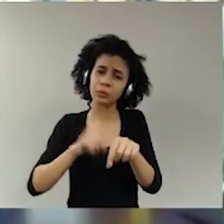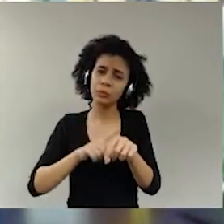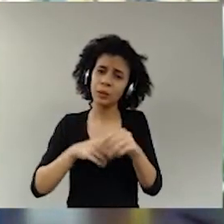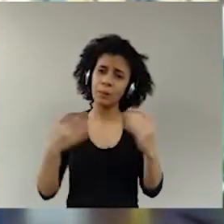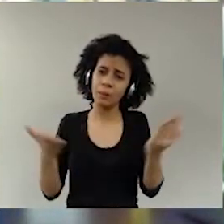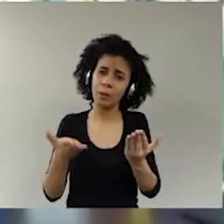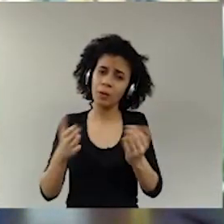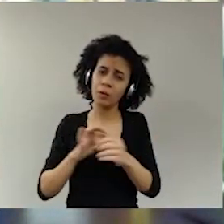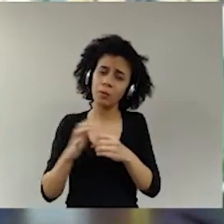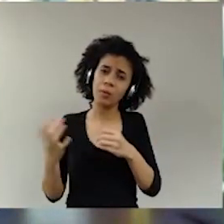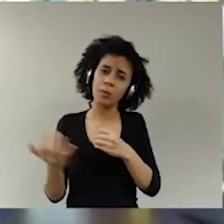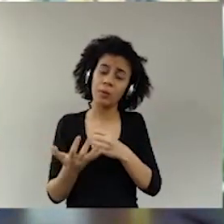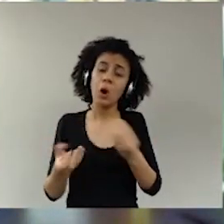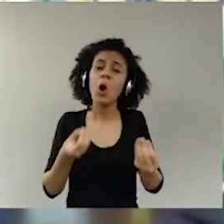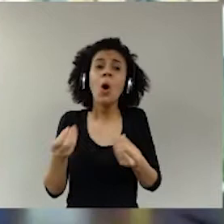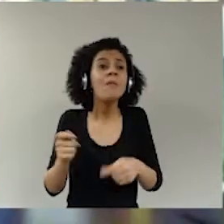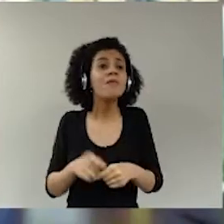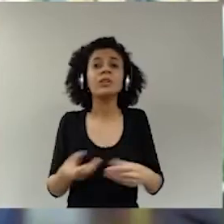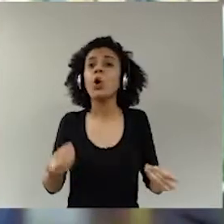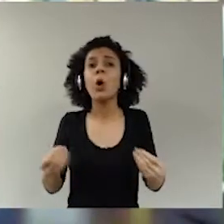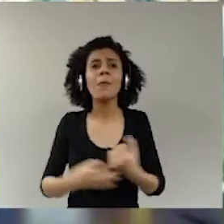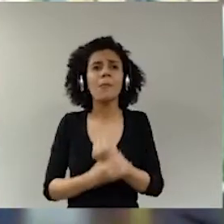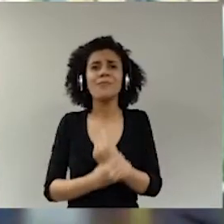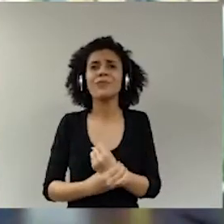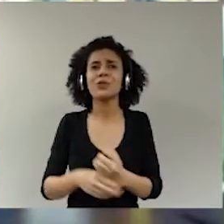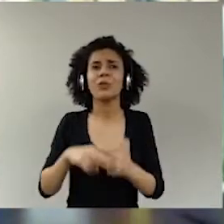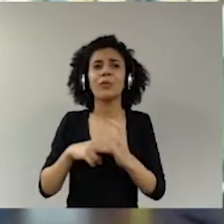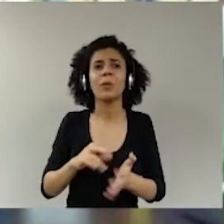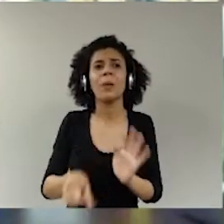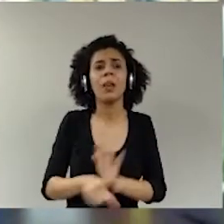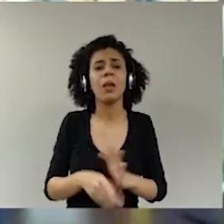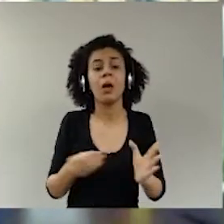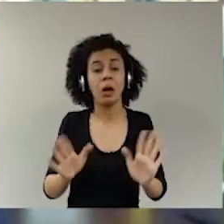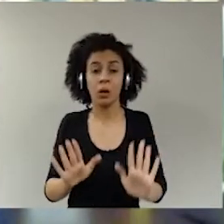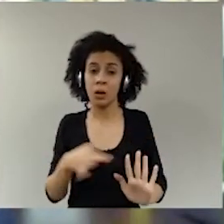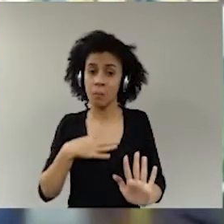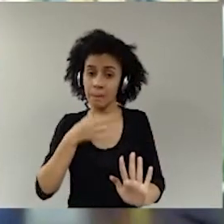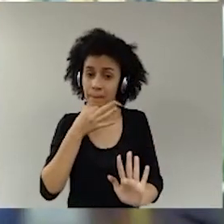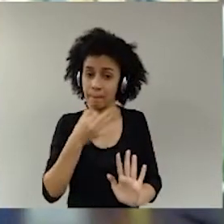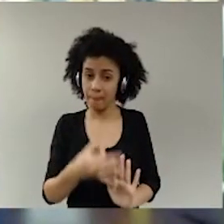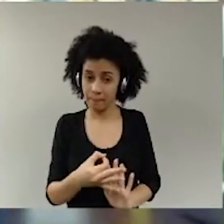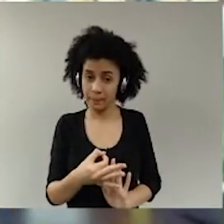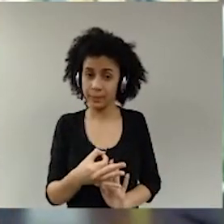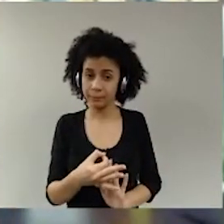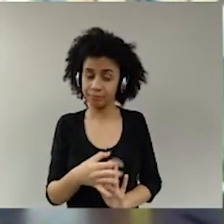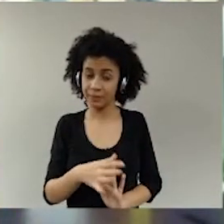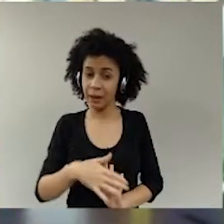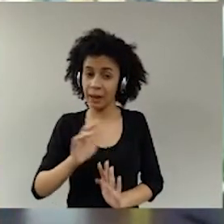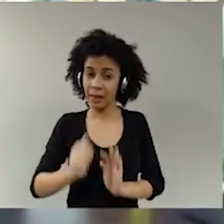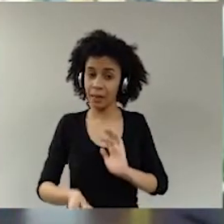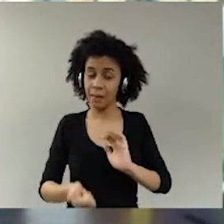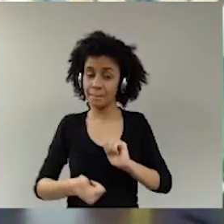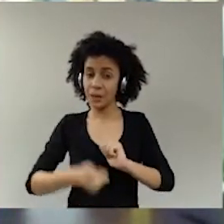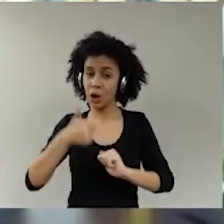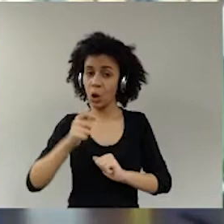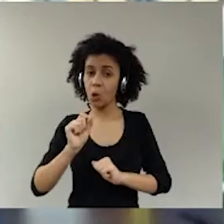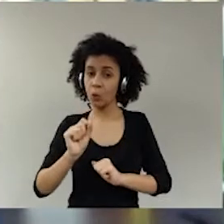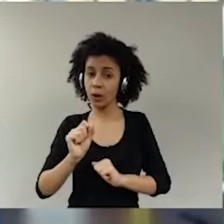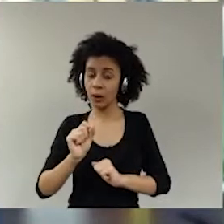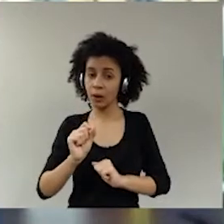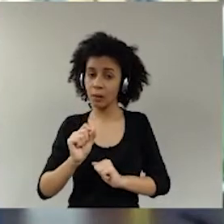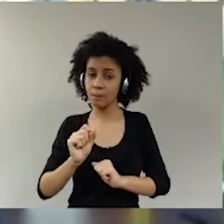pandêmico. E como fazer isso? Penso eu que a forma mais adequada de se fazer isso